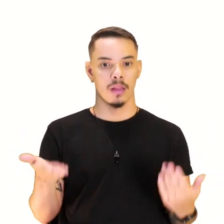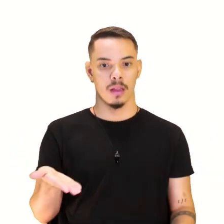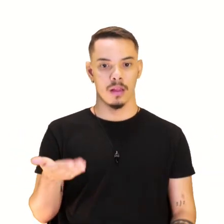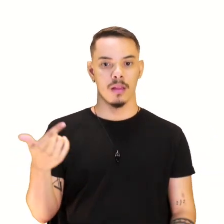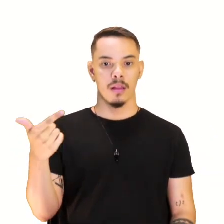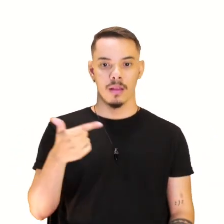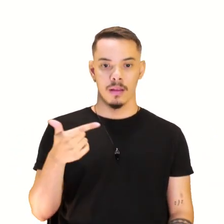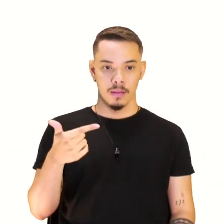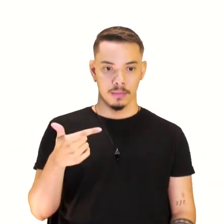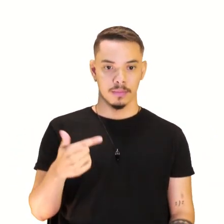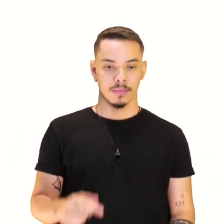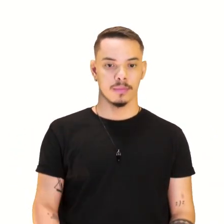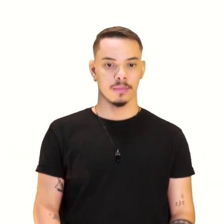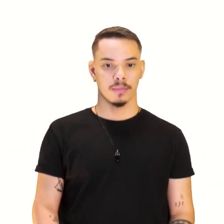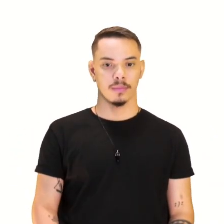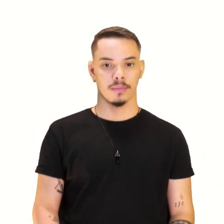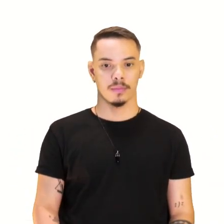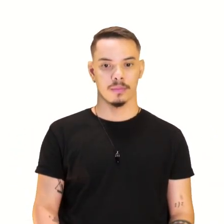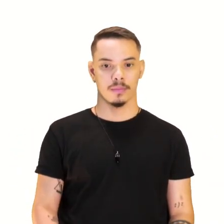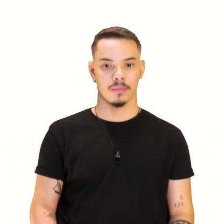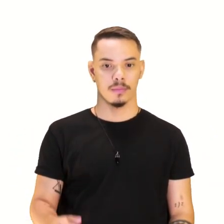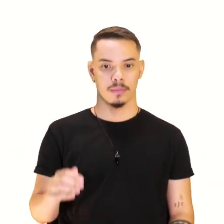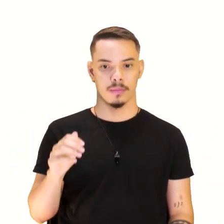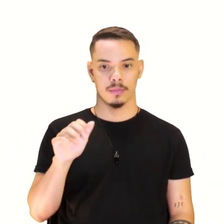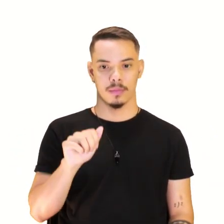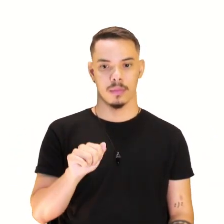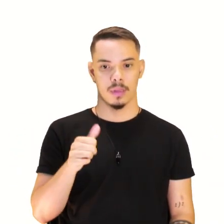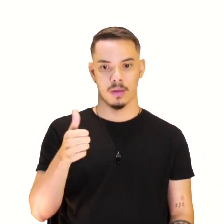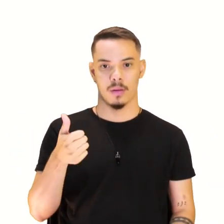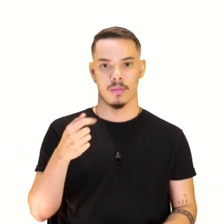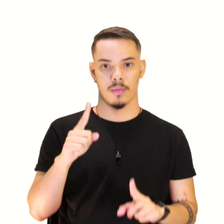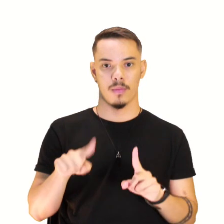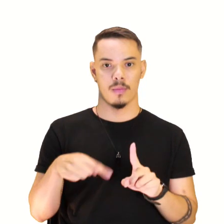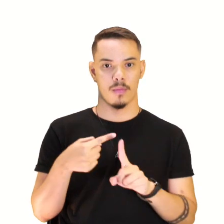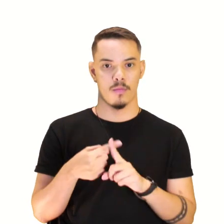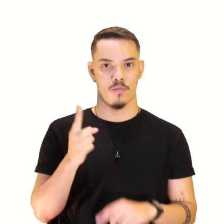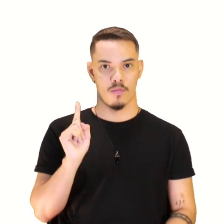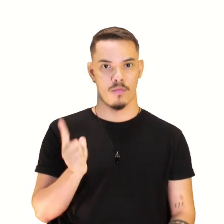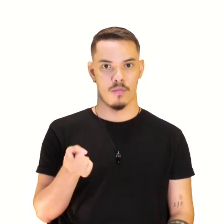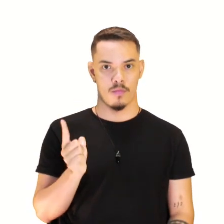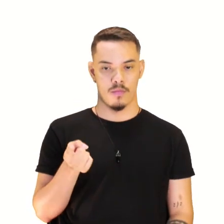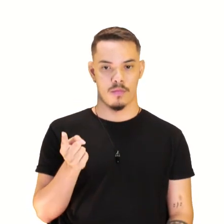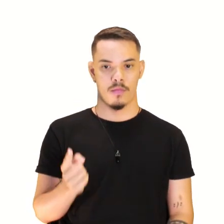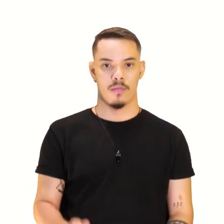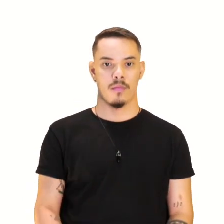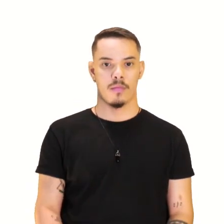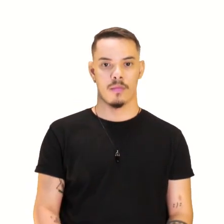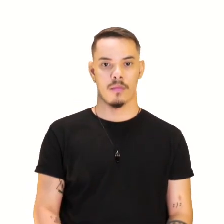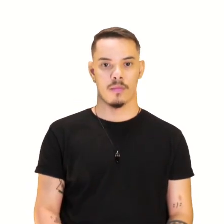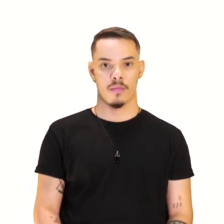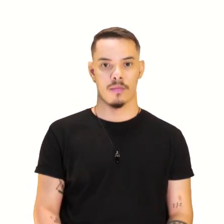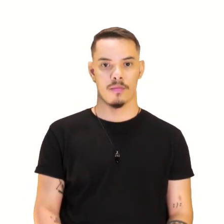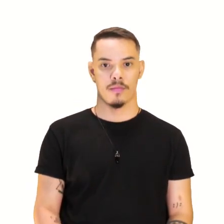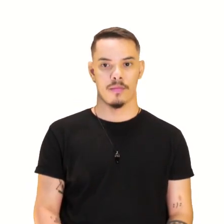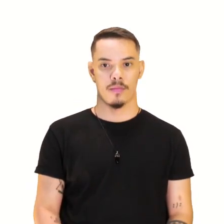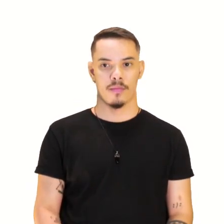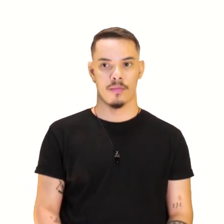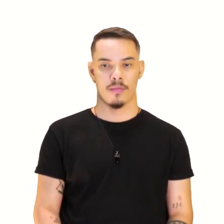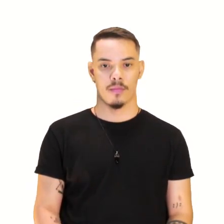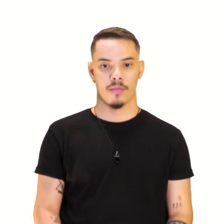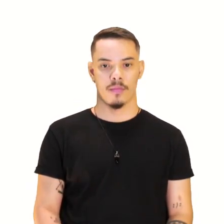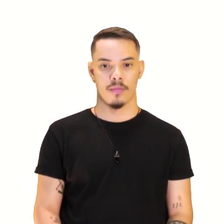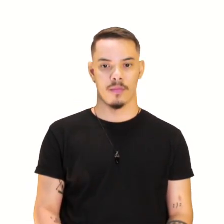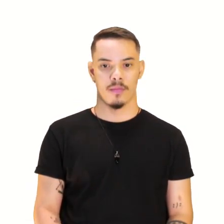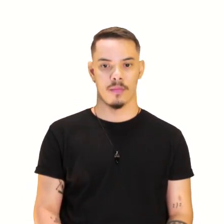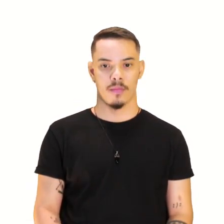será igual a o A1 mais R$1. Esse é o A2. No primeiro dia, mais R$1. Isso. Então esse é